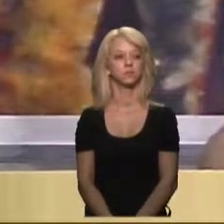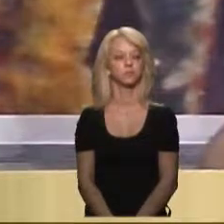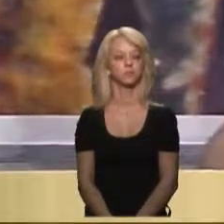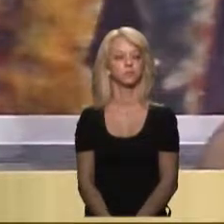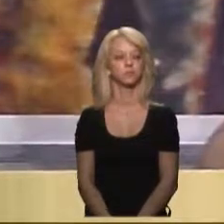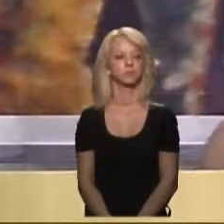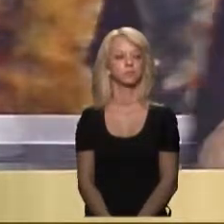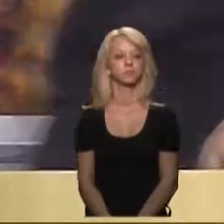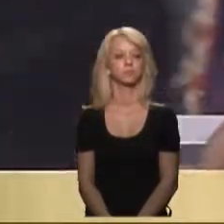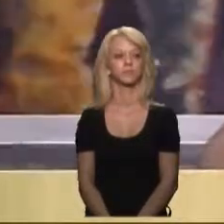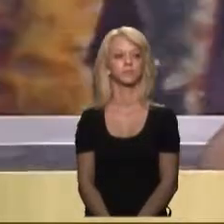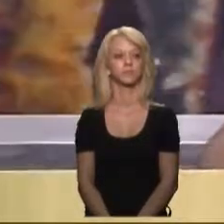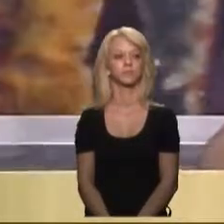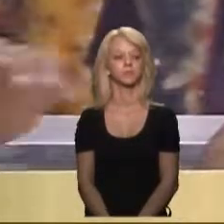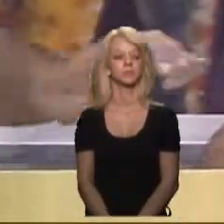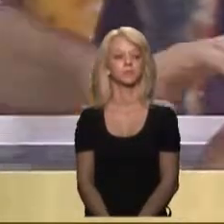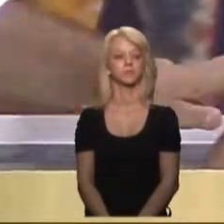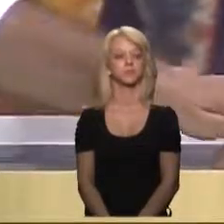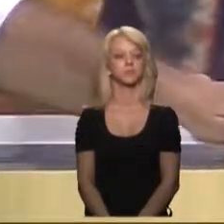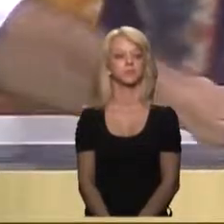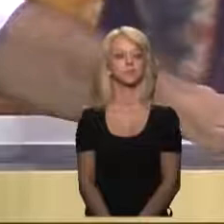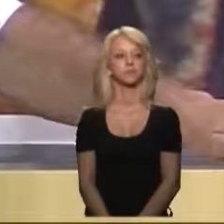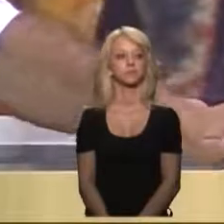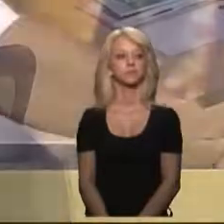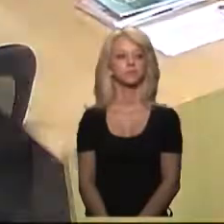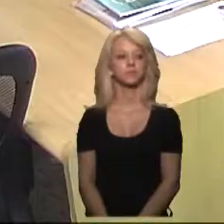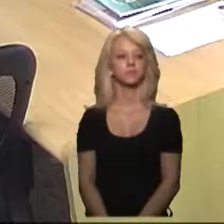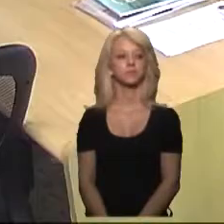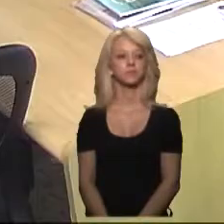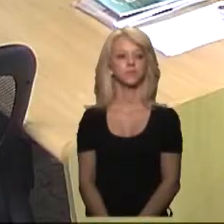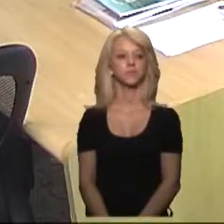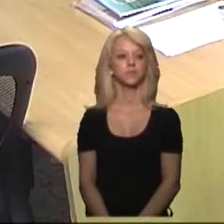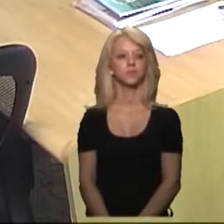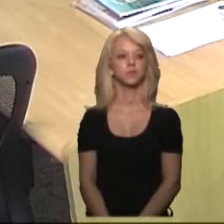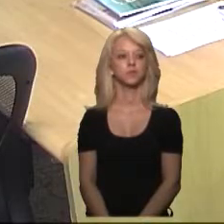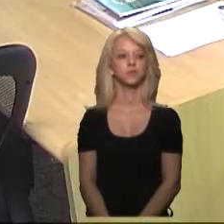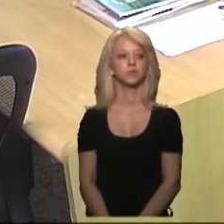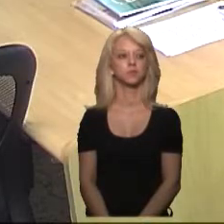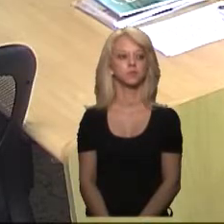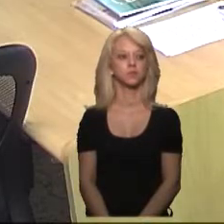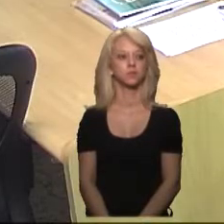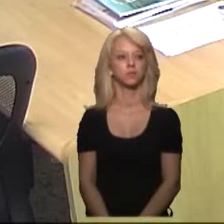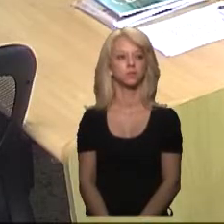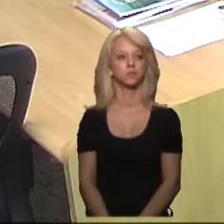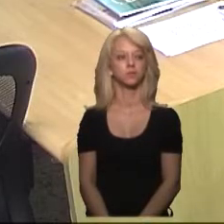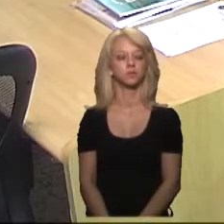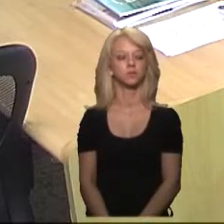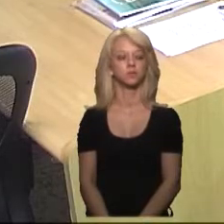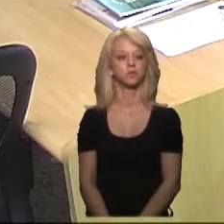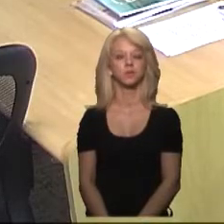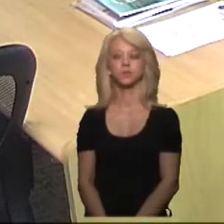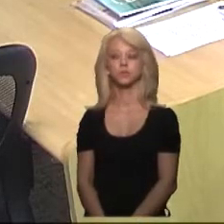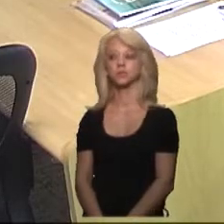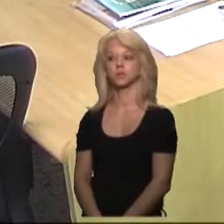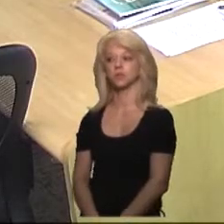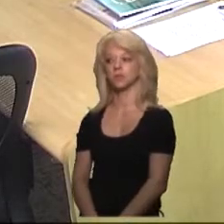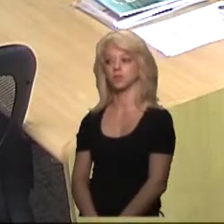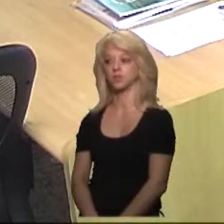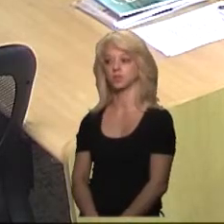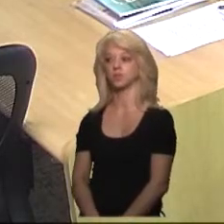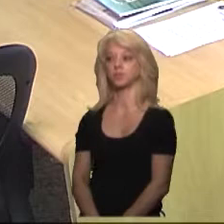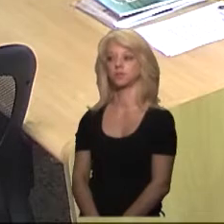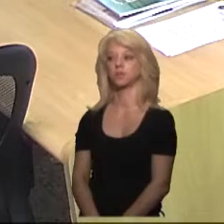vem, ok? Perfeito, presidente. Presidente, antes de você encerrar, pela ordem, é que na sessão passada o vereador Douglas Carbono citou a